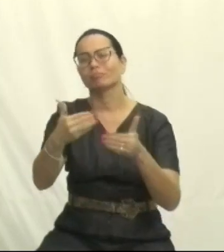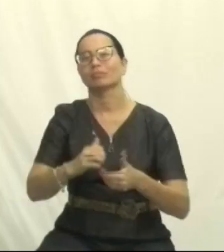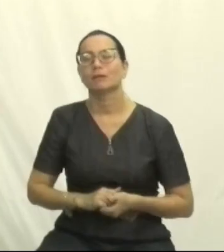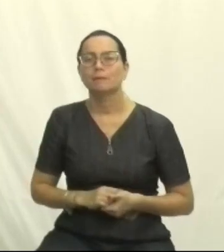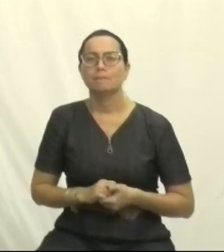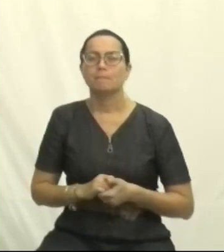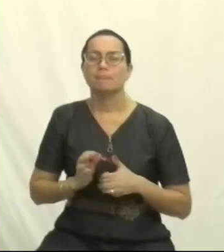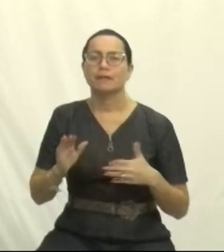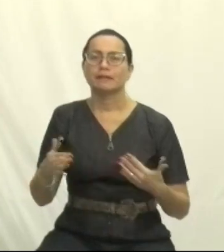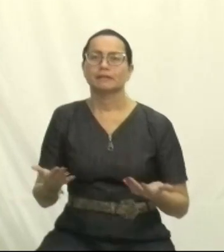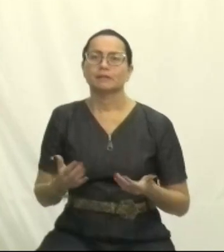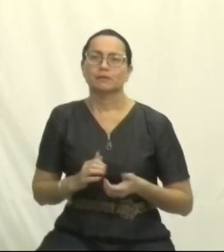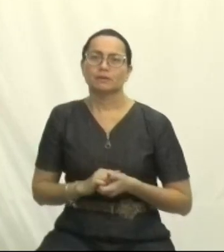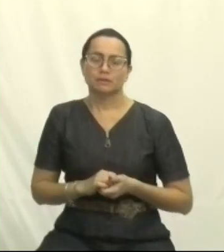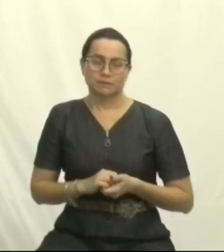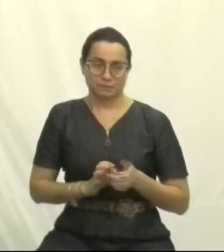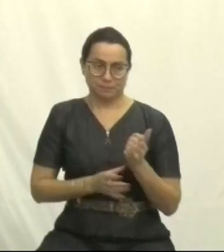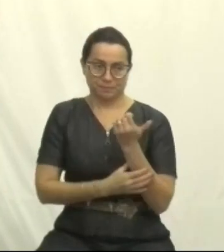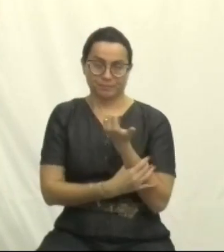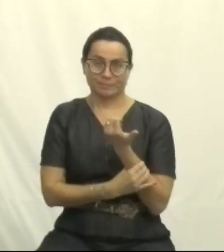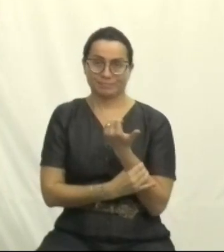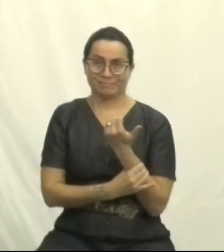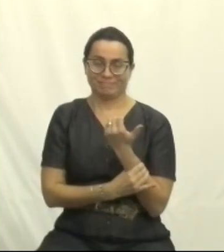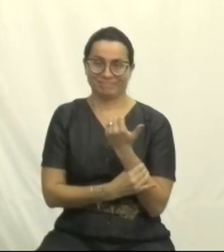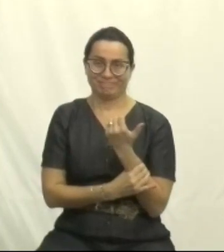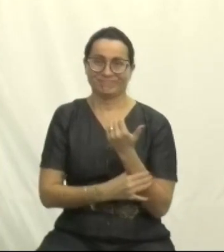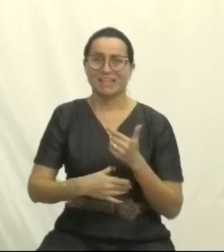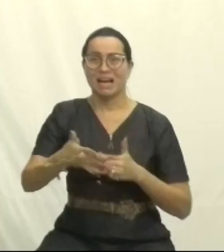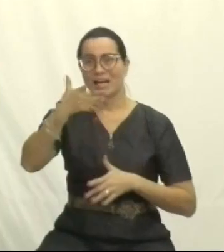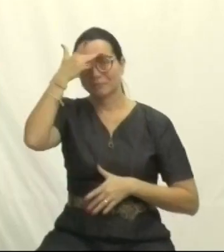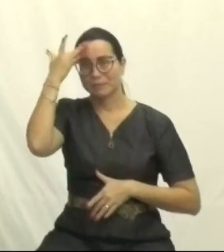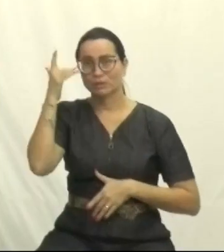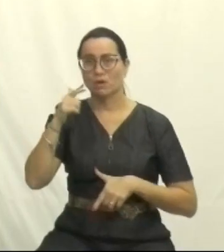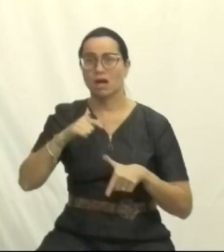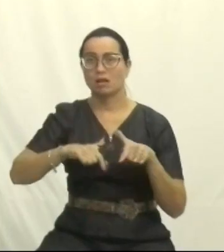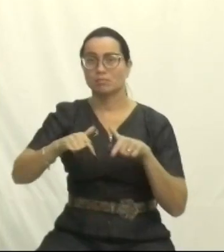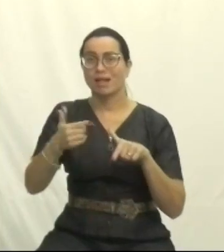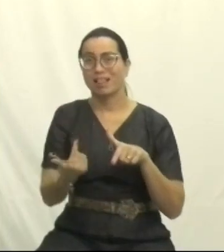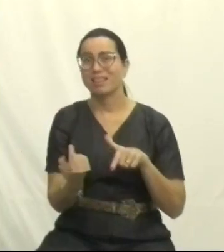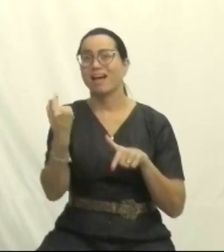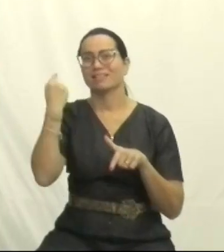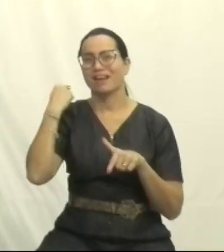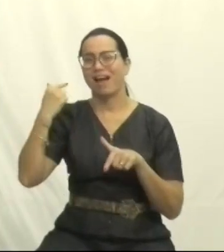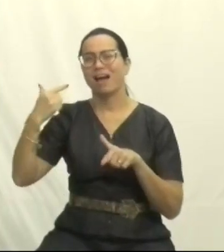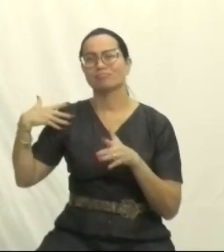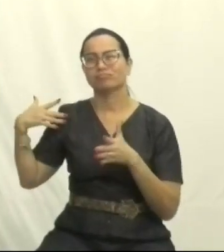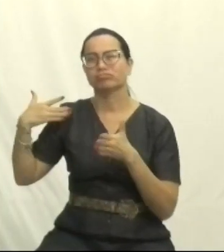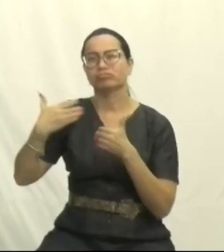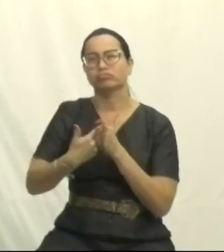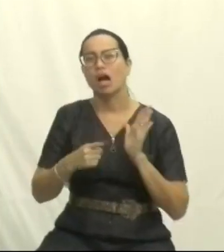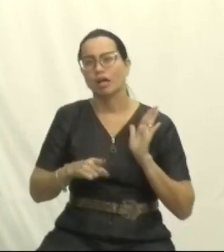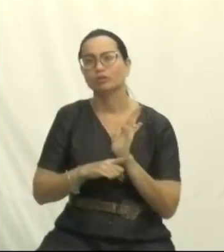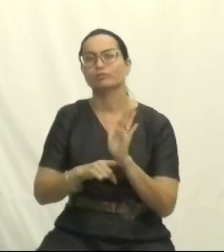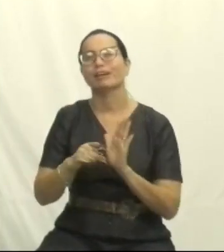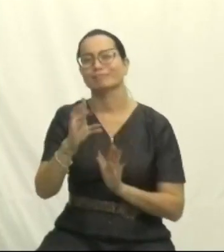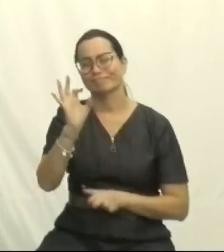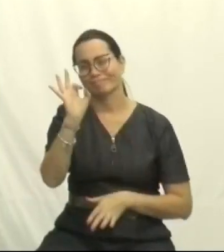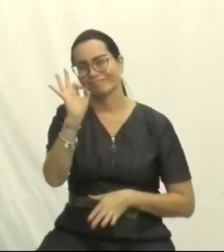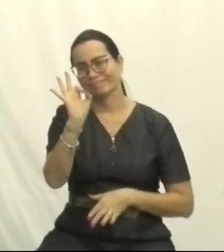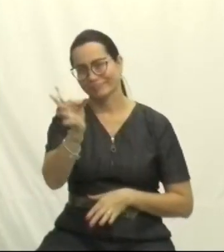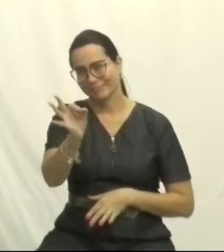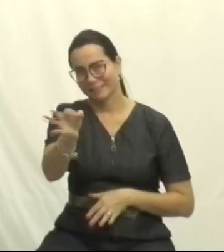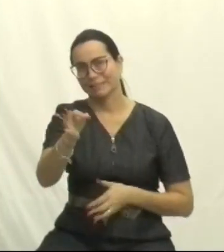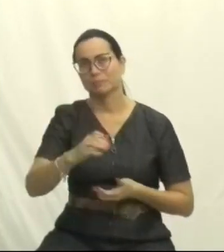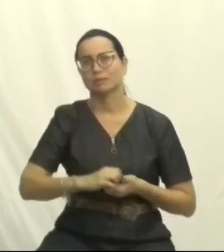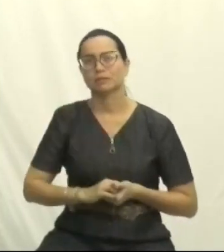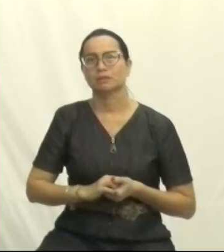novos, robotizados, se a gente não tiver o fator humano, e o nosso fator humano é muito bom. Eles realmente vestem a camisa e fazem